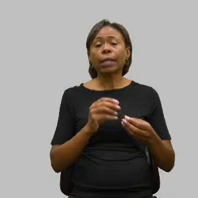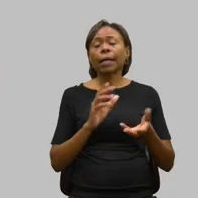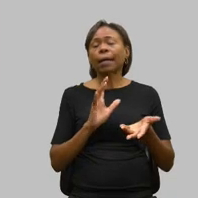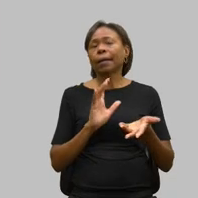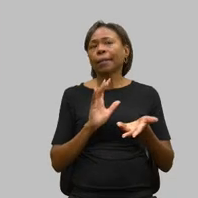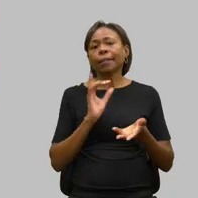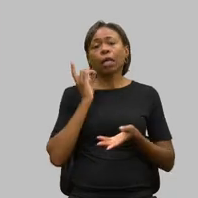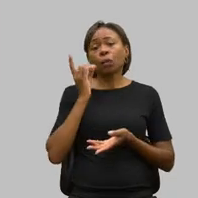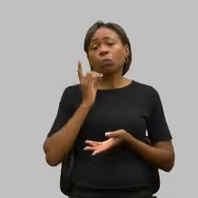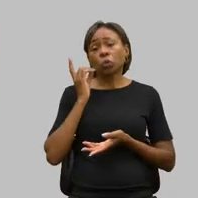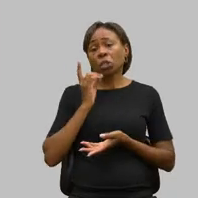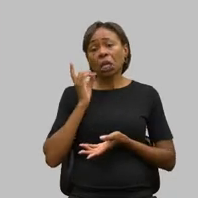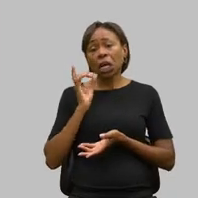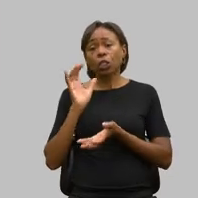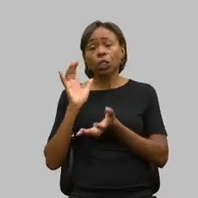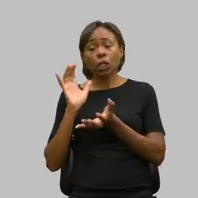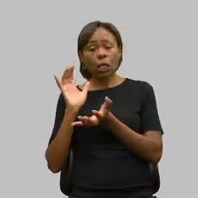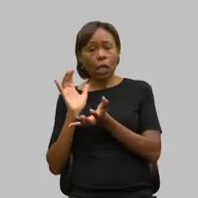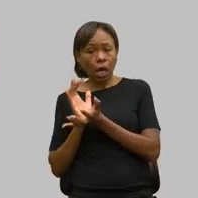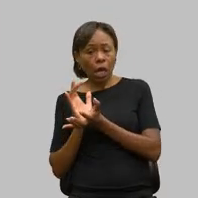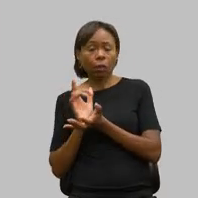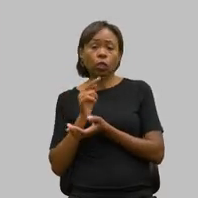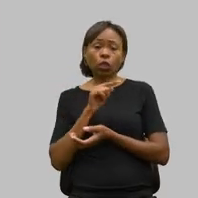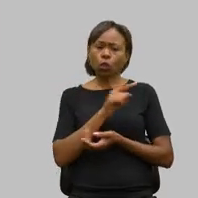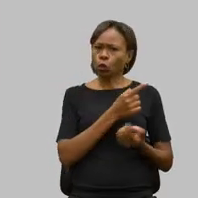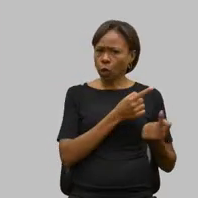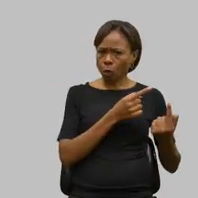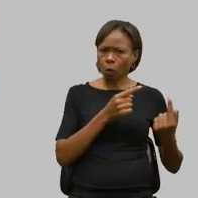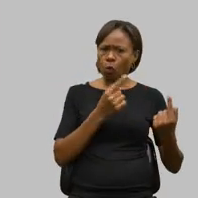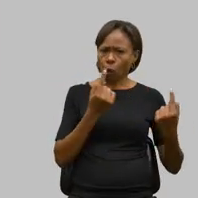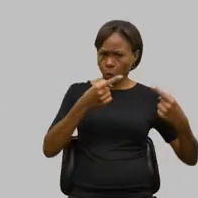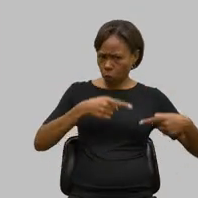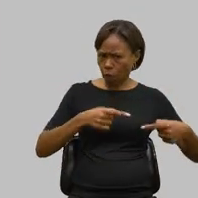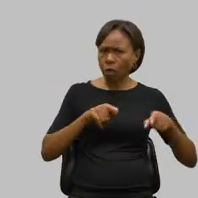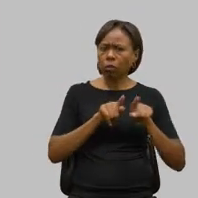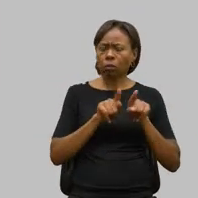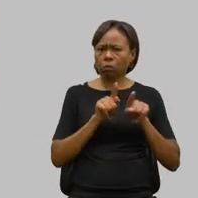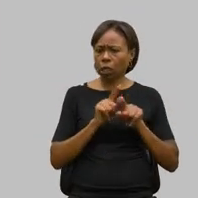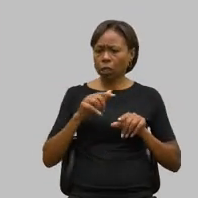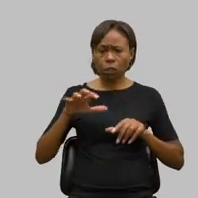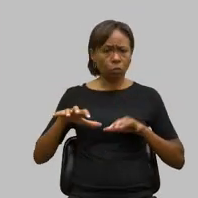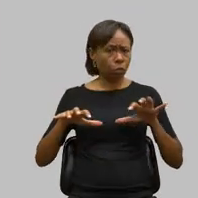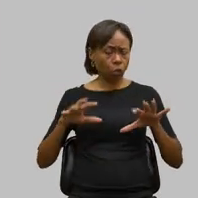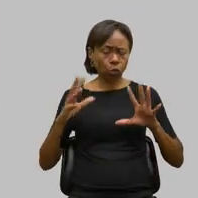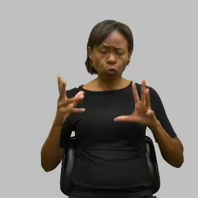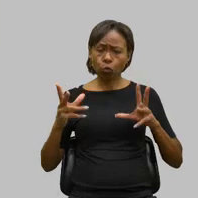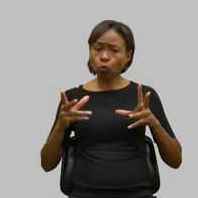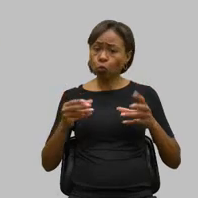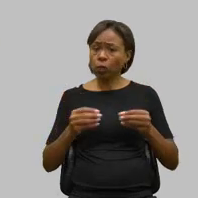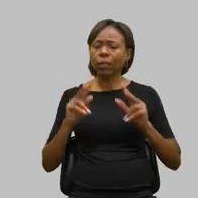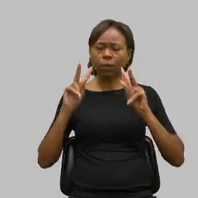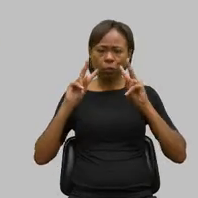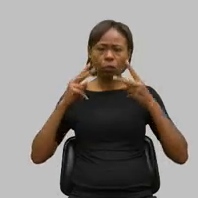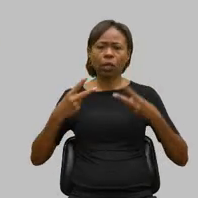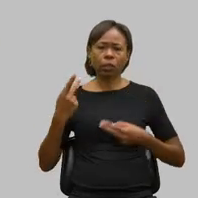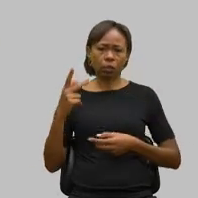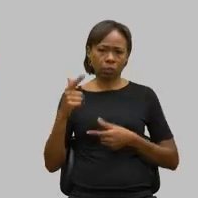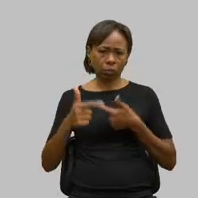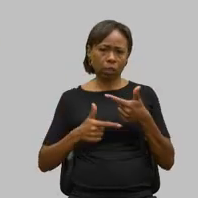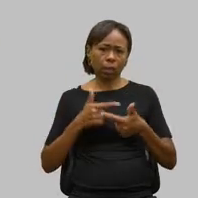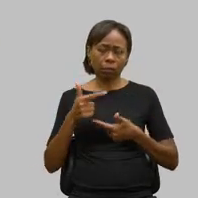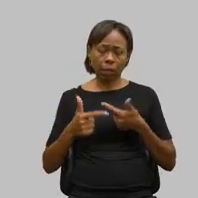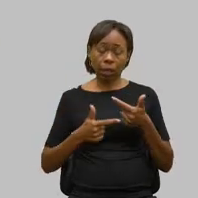oposição, reconheceram o trabalho. Isso é fruto de muito trabalho, muita dedicação. Sou testemunha e acompanho muito bem isso.